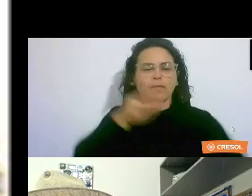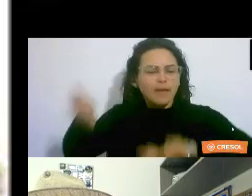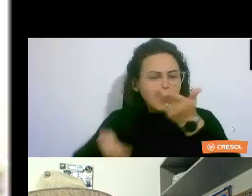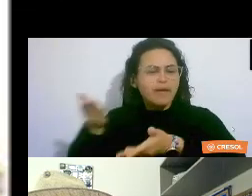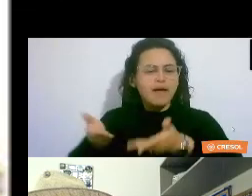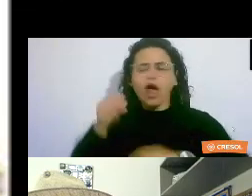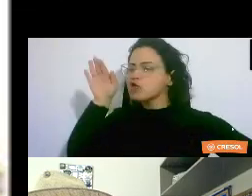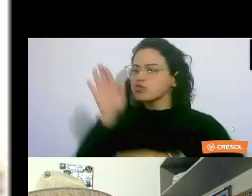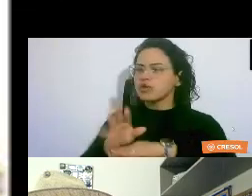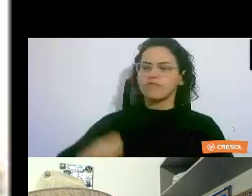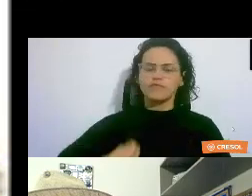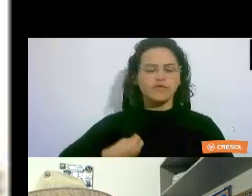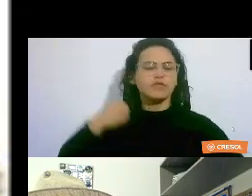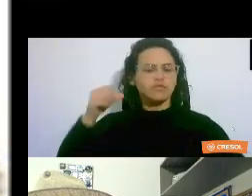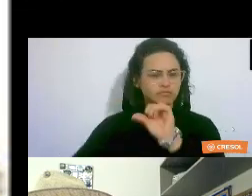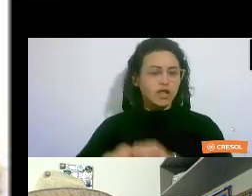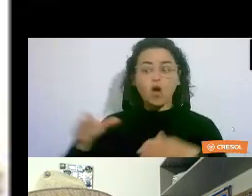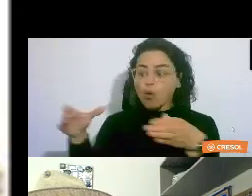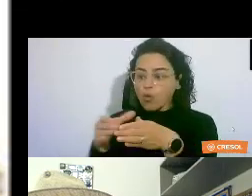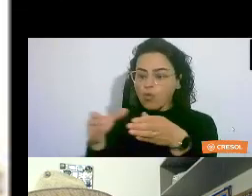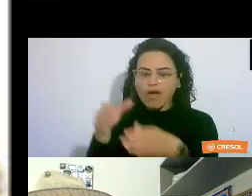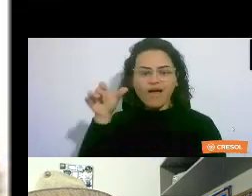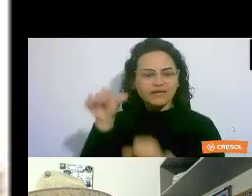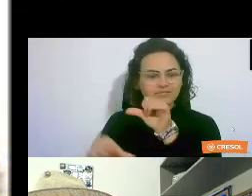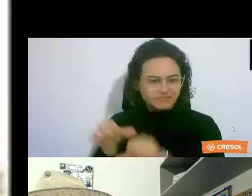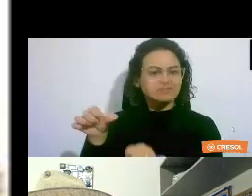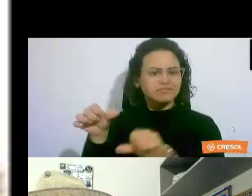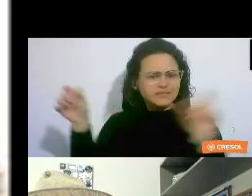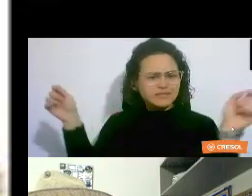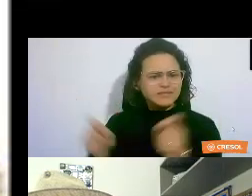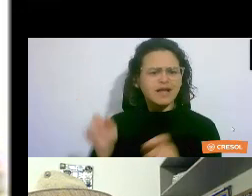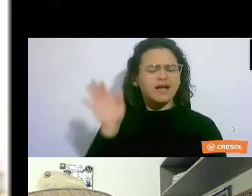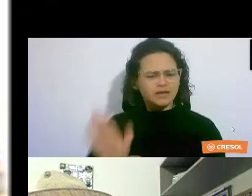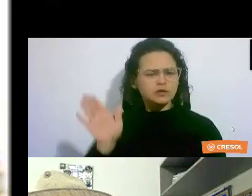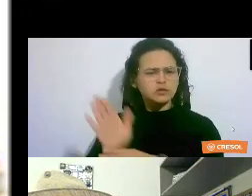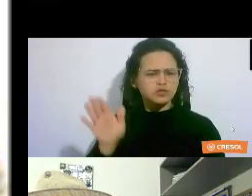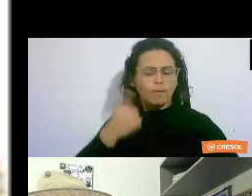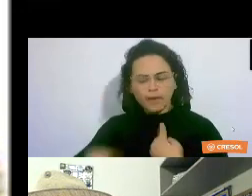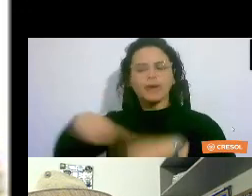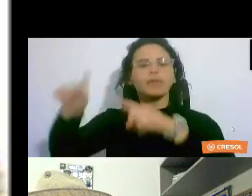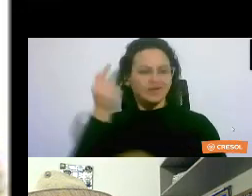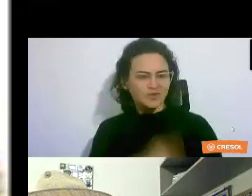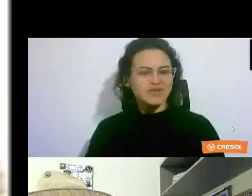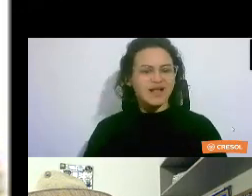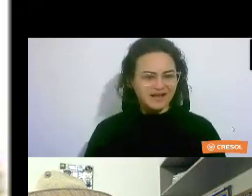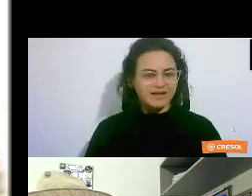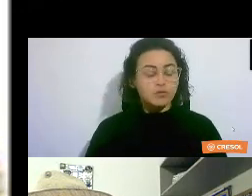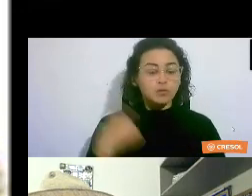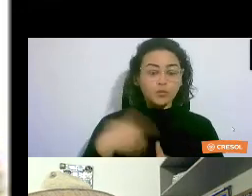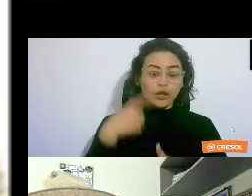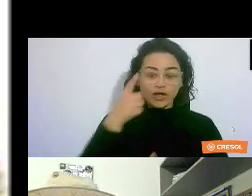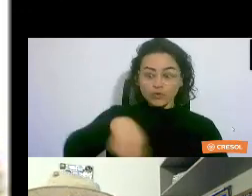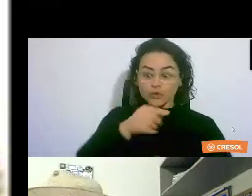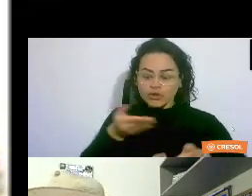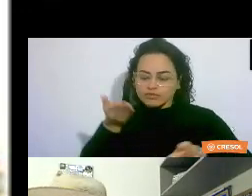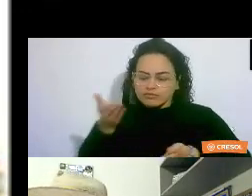transformar essas comunidades, que possa auxiliar para que, servindo, nós ajudemos a transformar